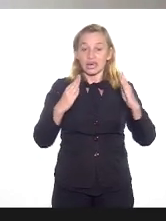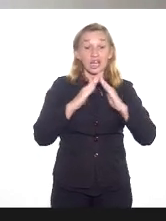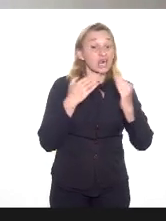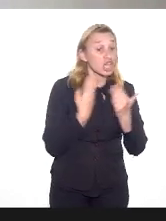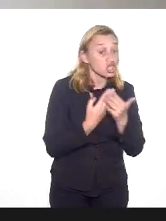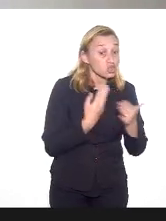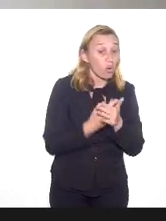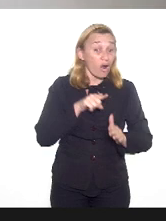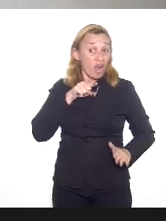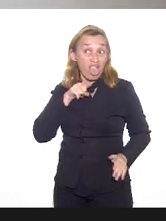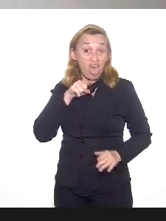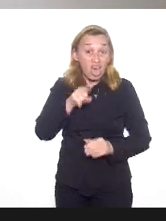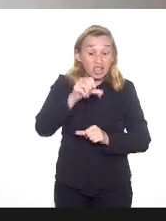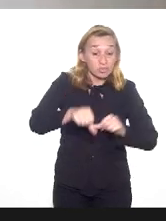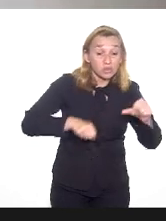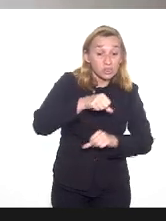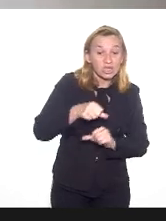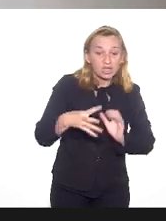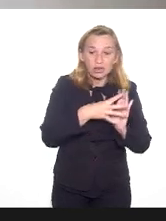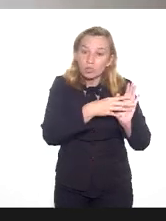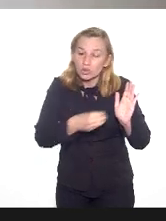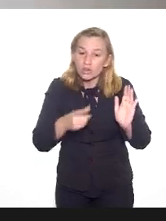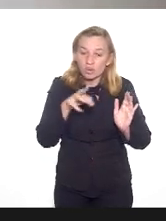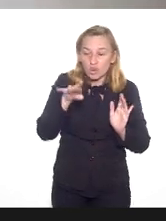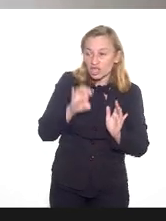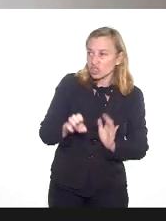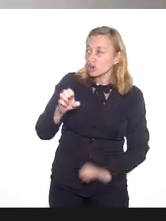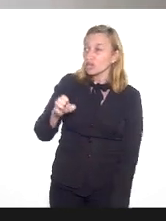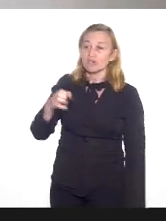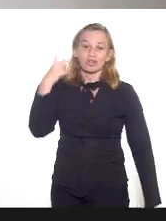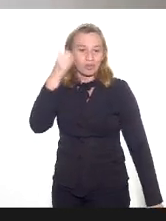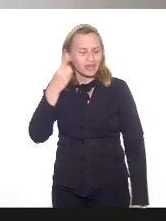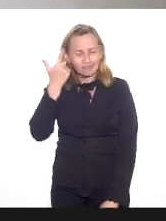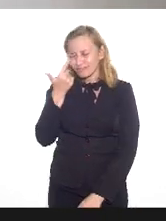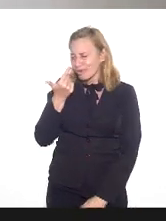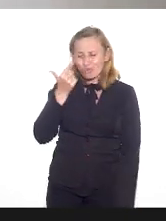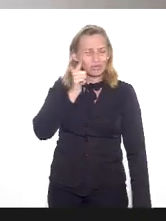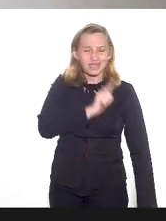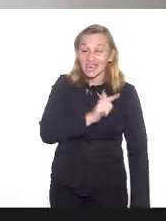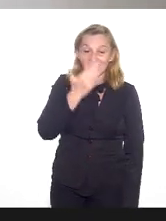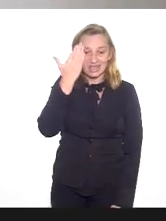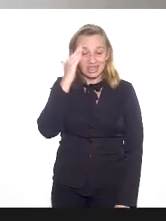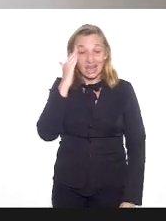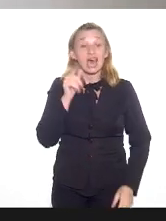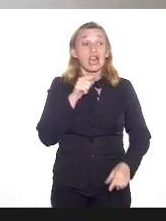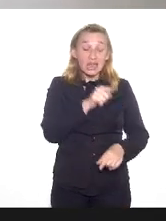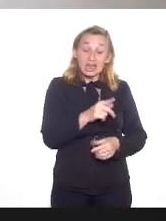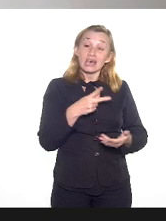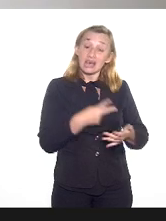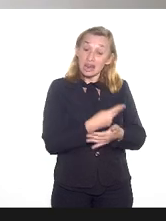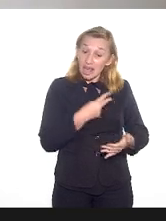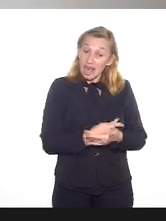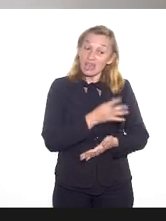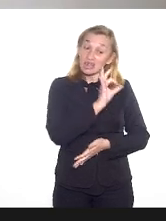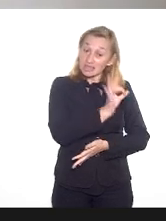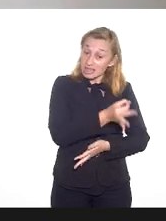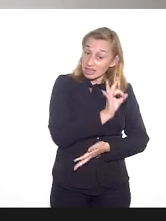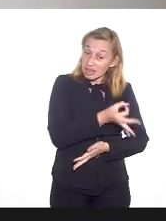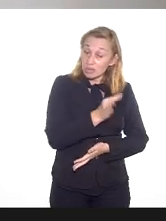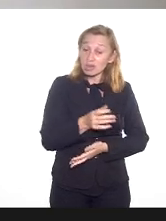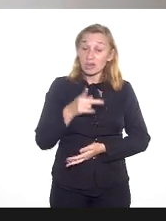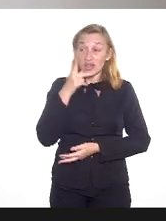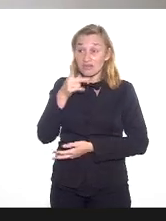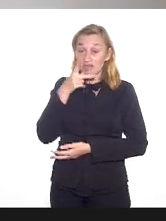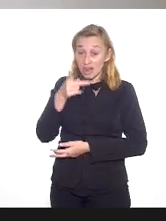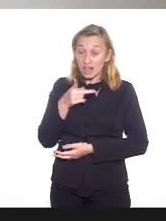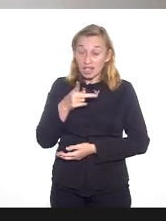no modelo de regime é que o deputado não consegue compreender. E aí ele acaba caindo no erro de cometer justamente o que ele diz